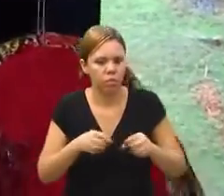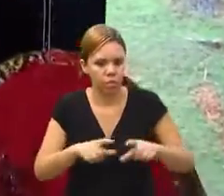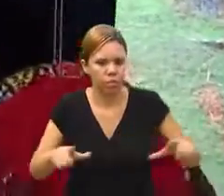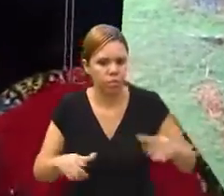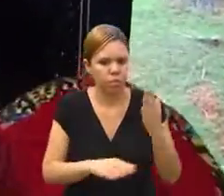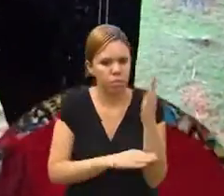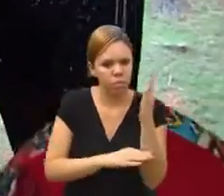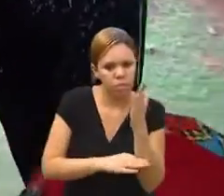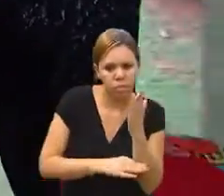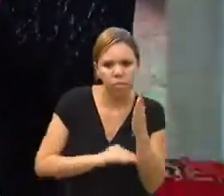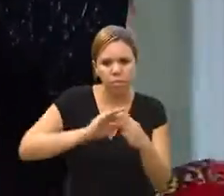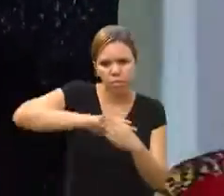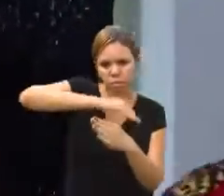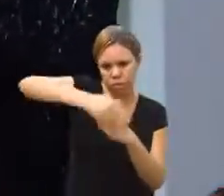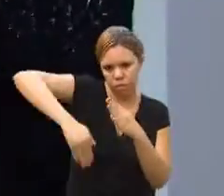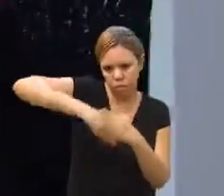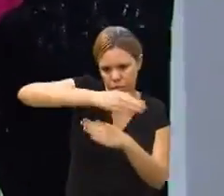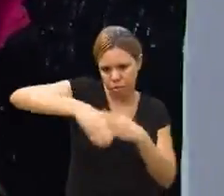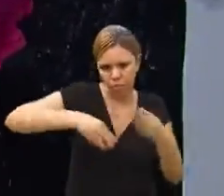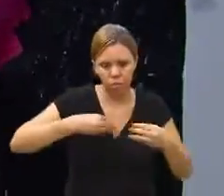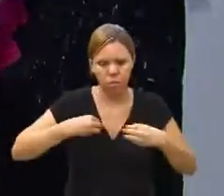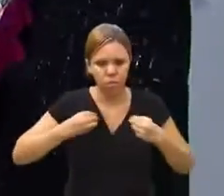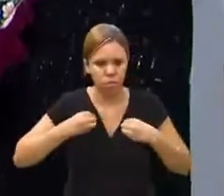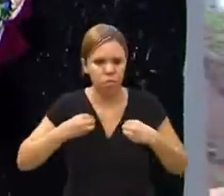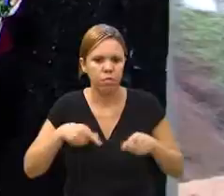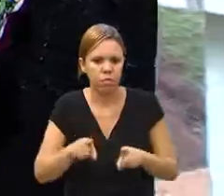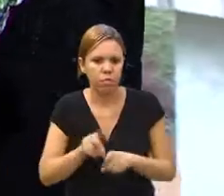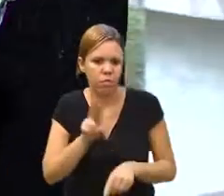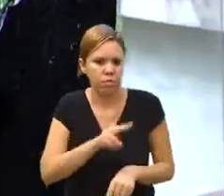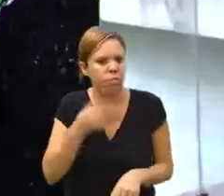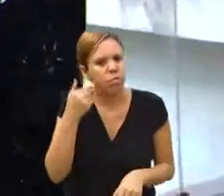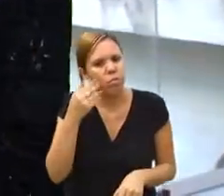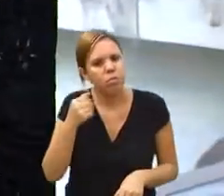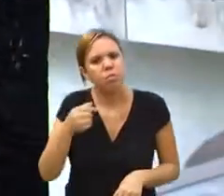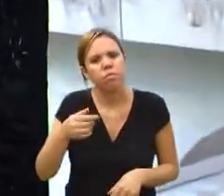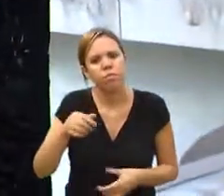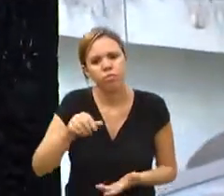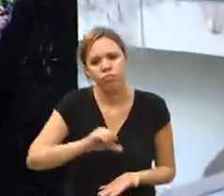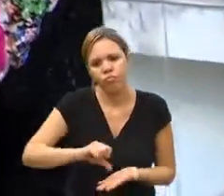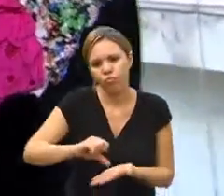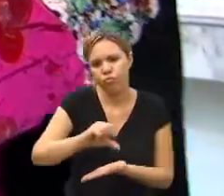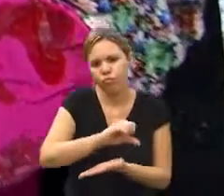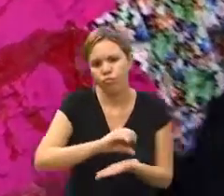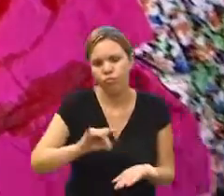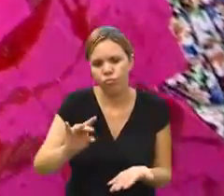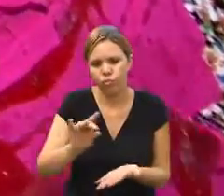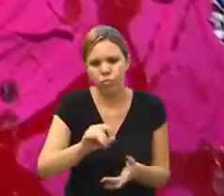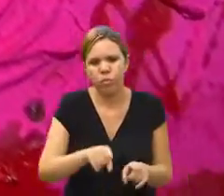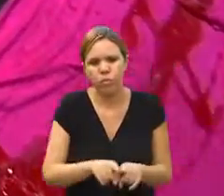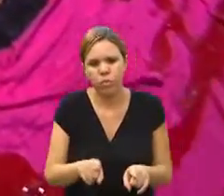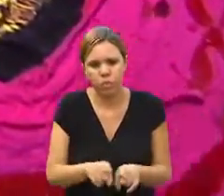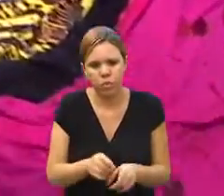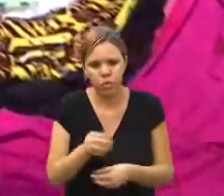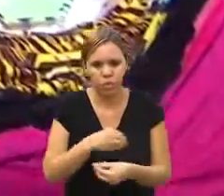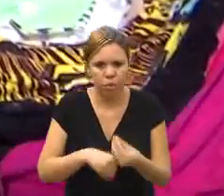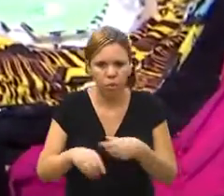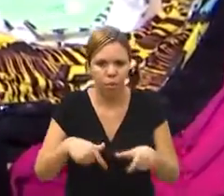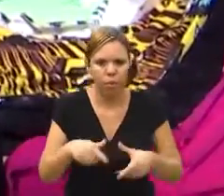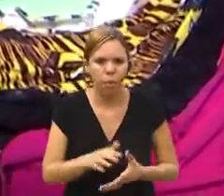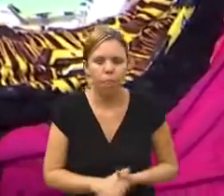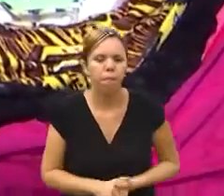madeira revestidas com tecidos, né? E eu utilizo um tipo de resina. Que causa essa sensação fluida para o meu